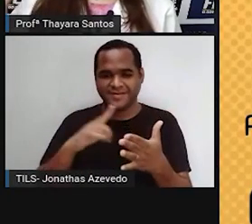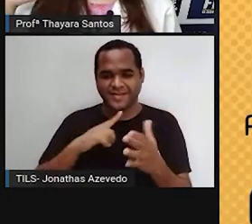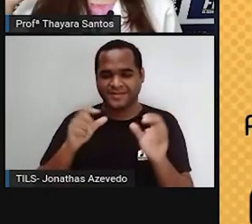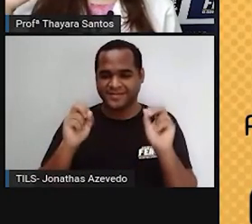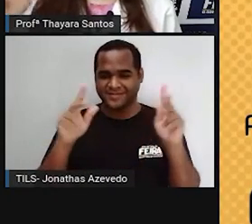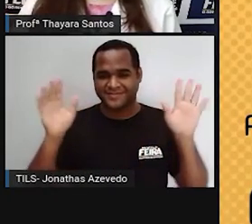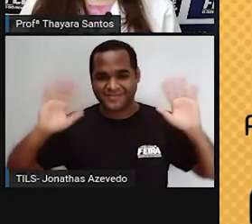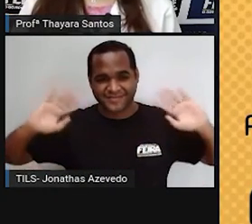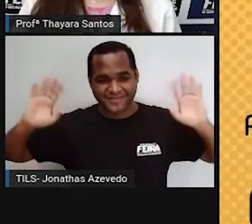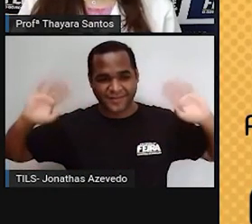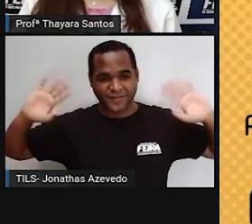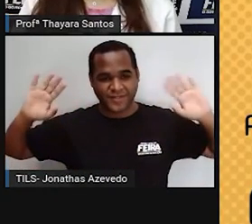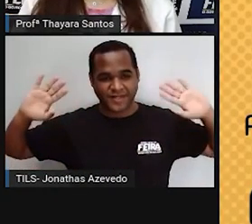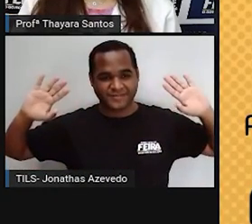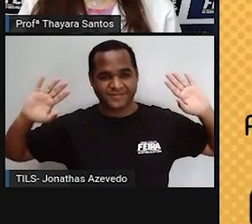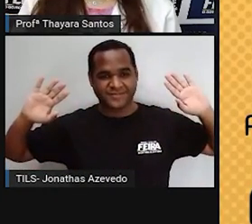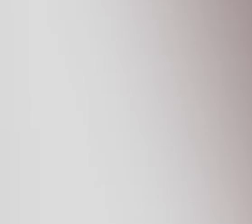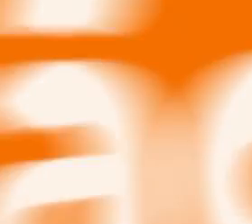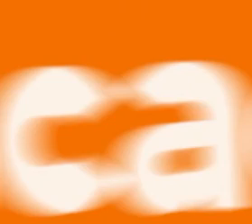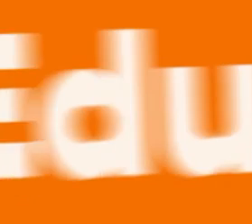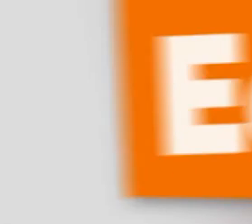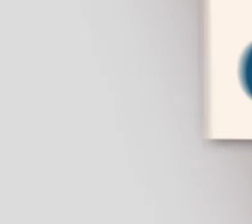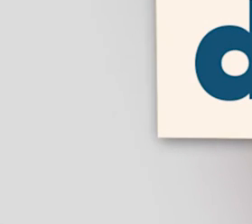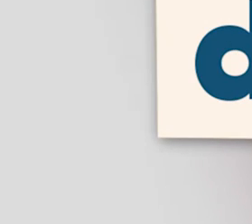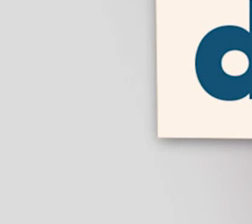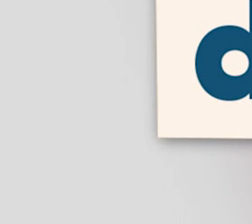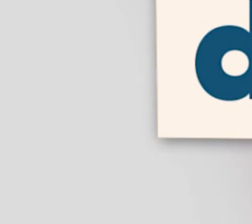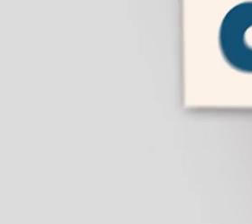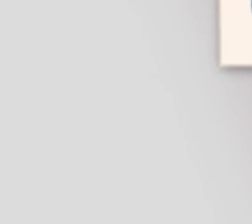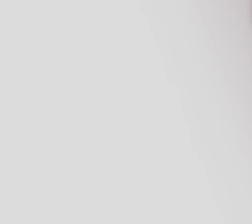bom? Tchau, tchau, pessoal. Até lá. Tchau.